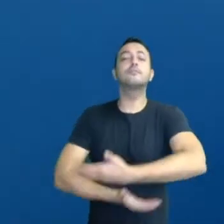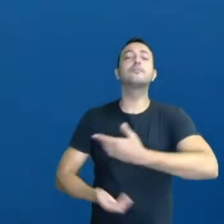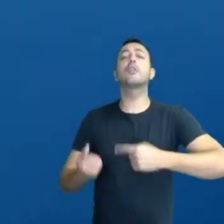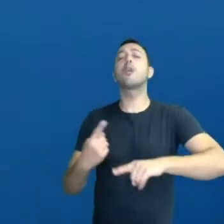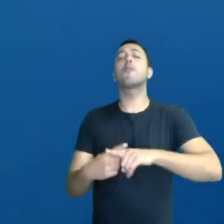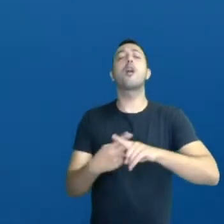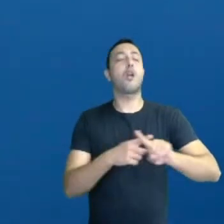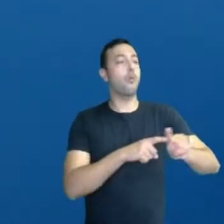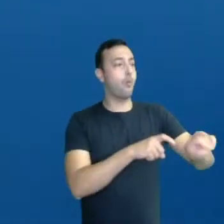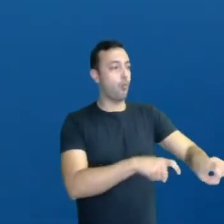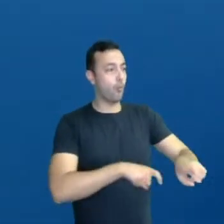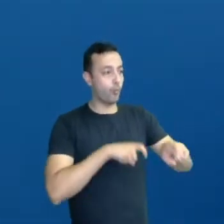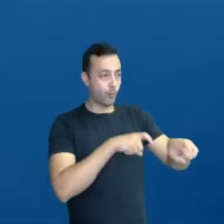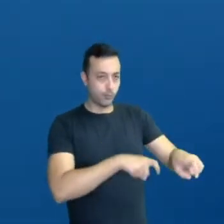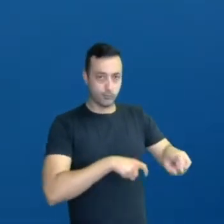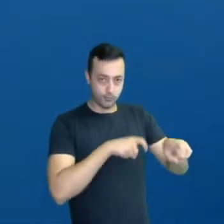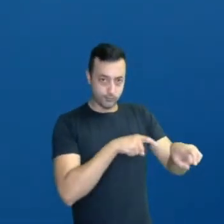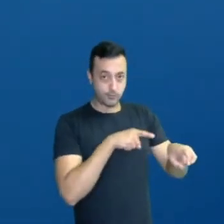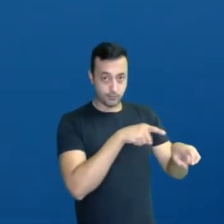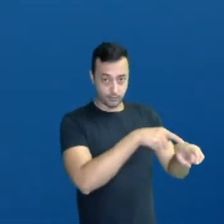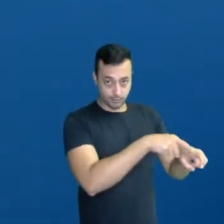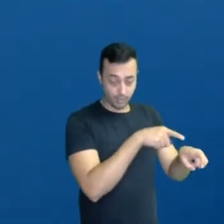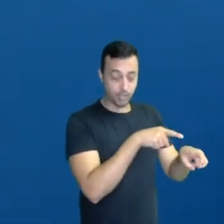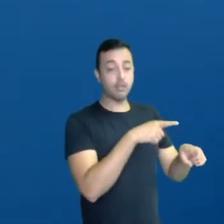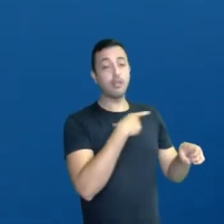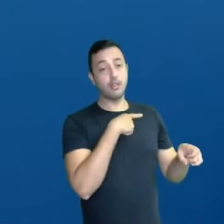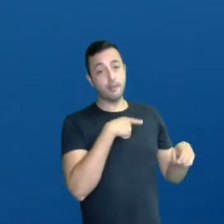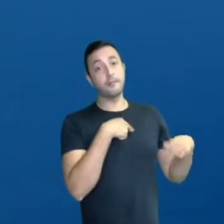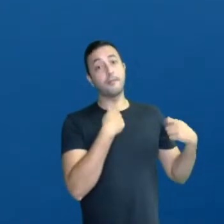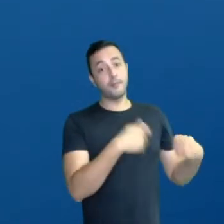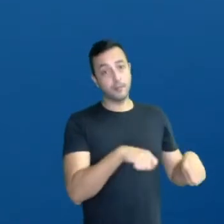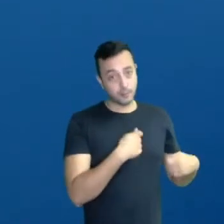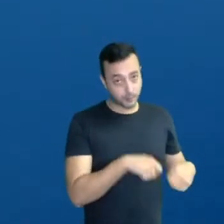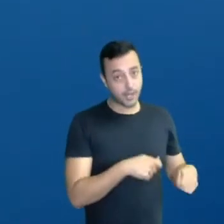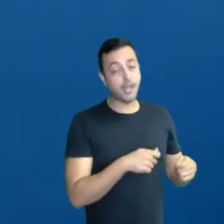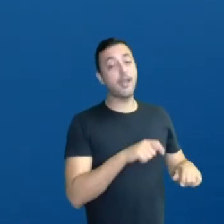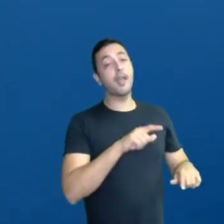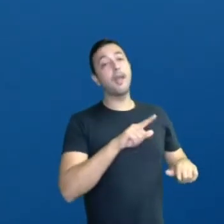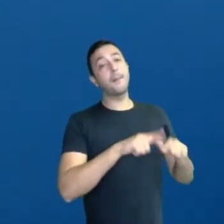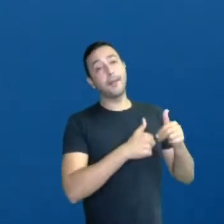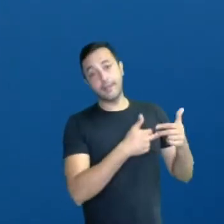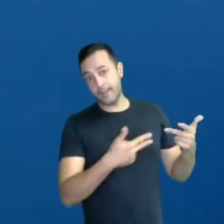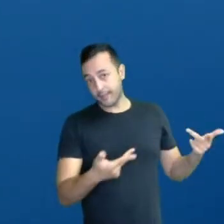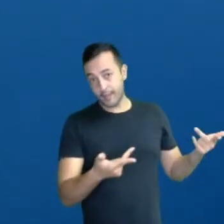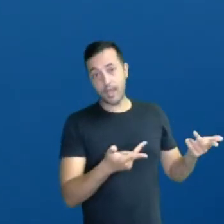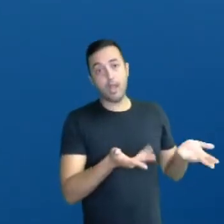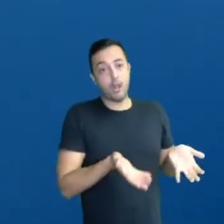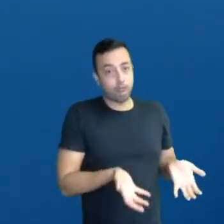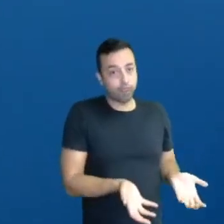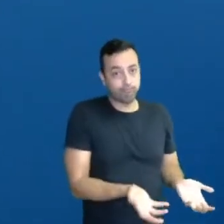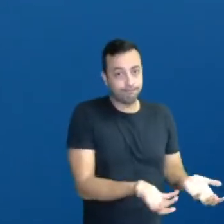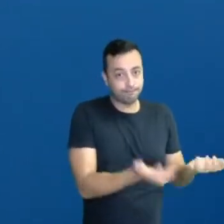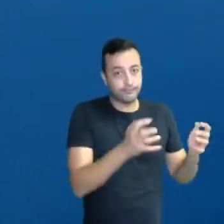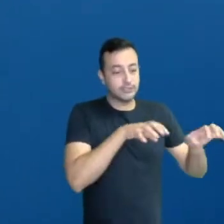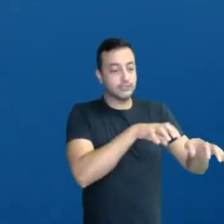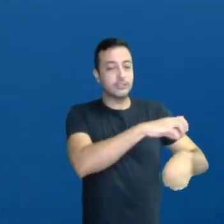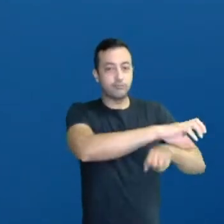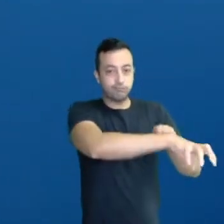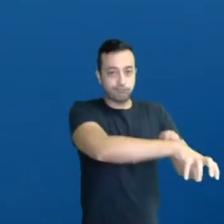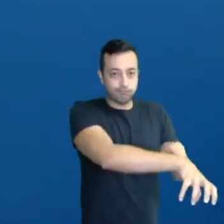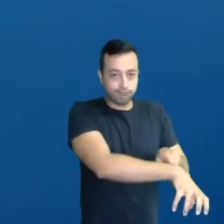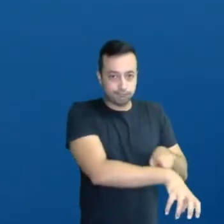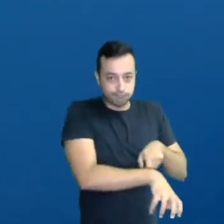o agricultor que está lá na zona rural, ele depende de um maquinário que precisa comprar em lojas e essas lojas